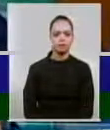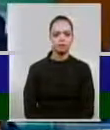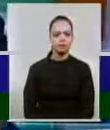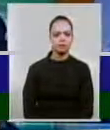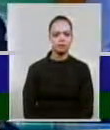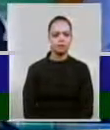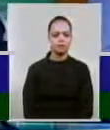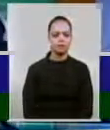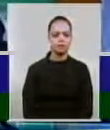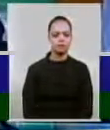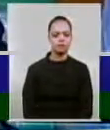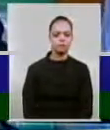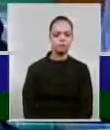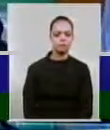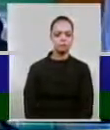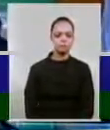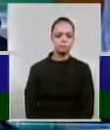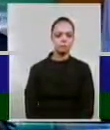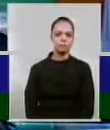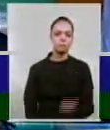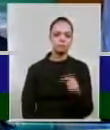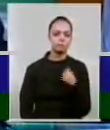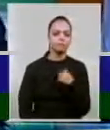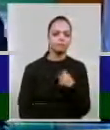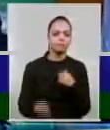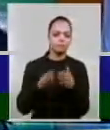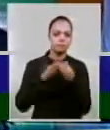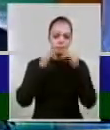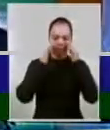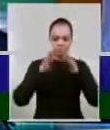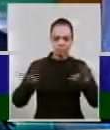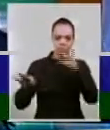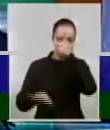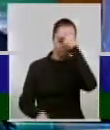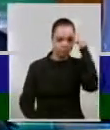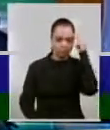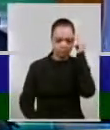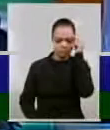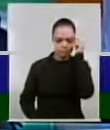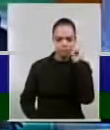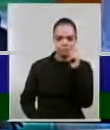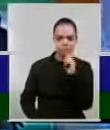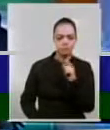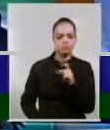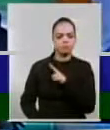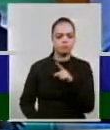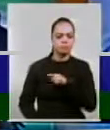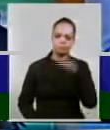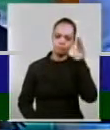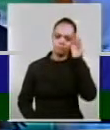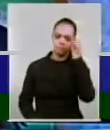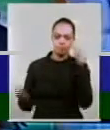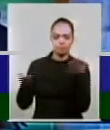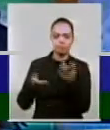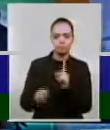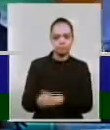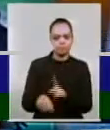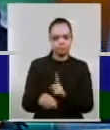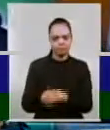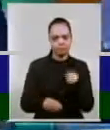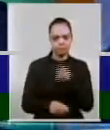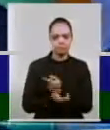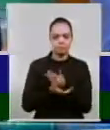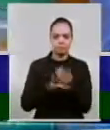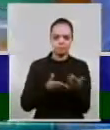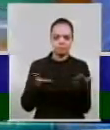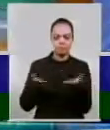Às 11h30. Mais uma vez, peço atenção às pessoas que estão nos assistindo neste momento. Passarei